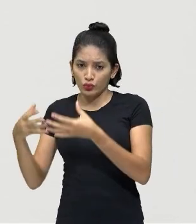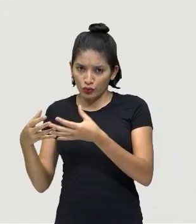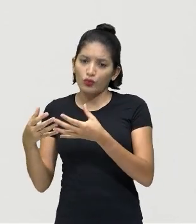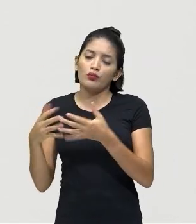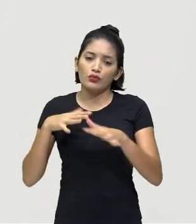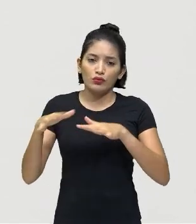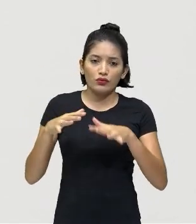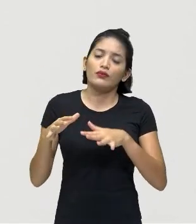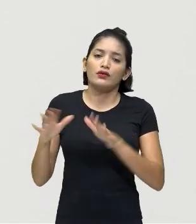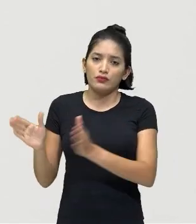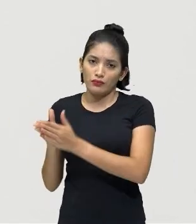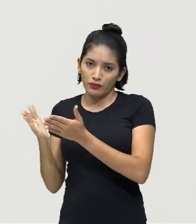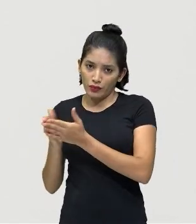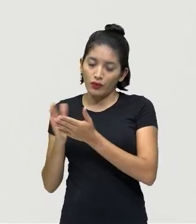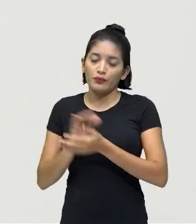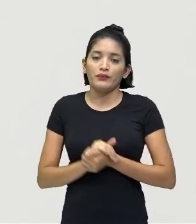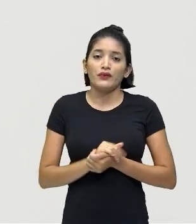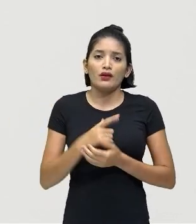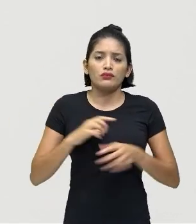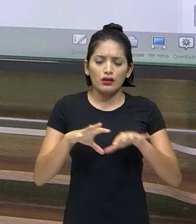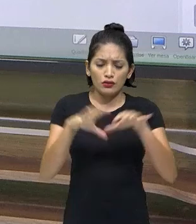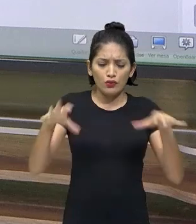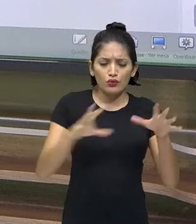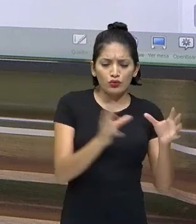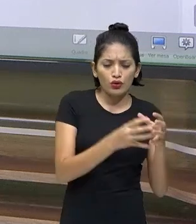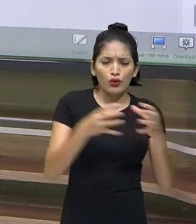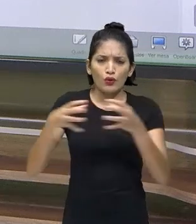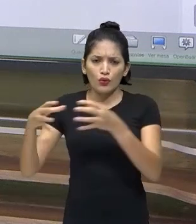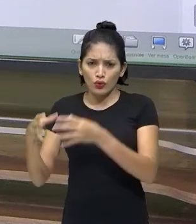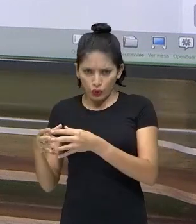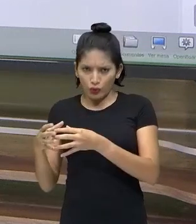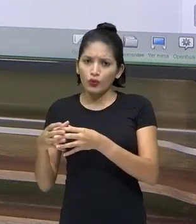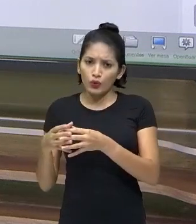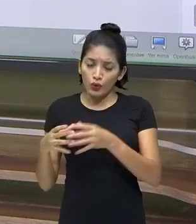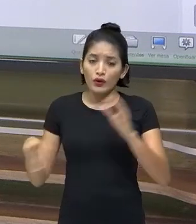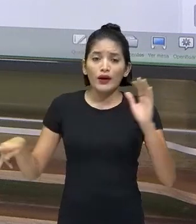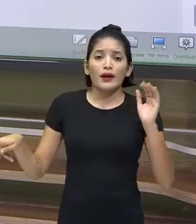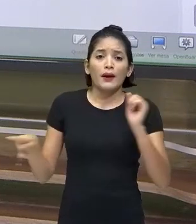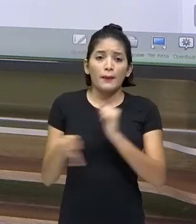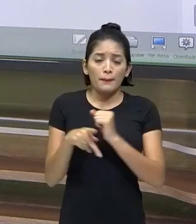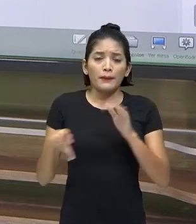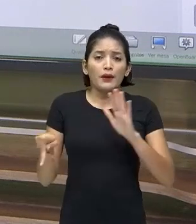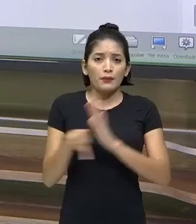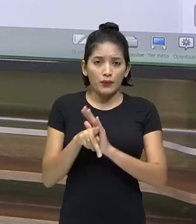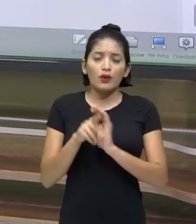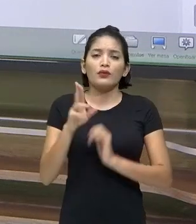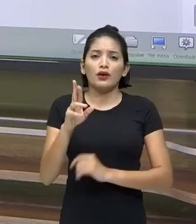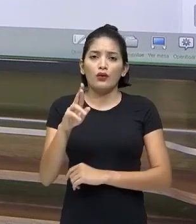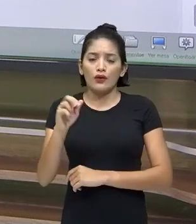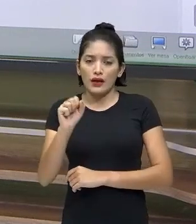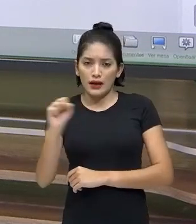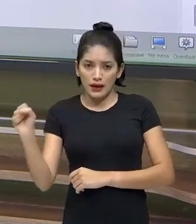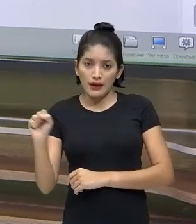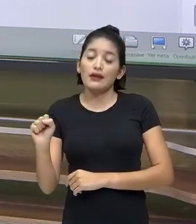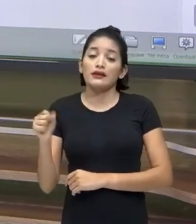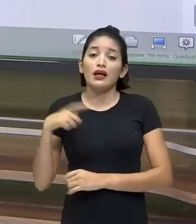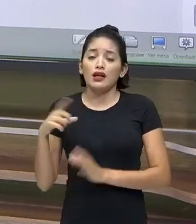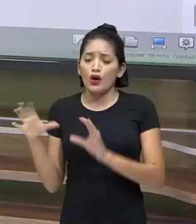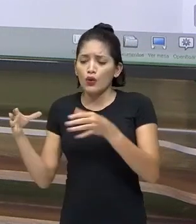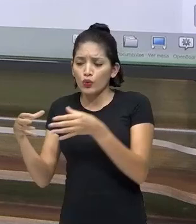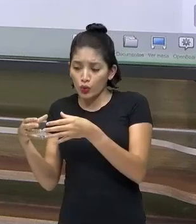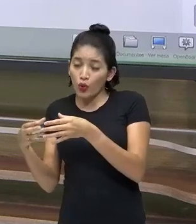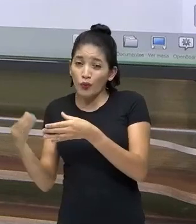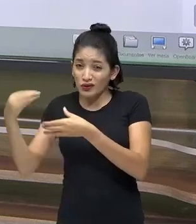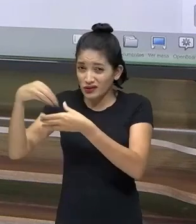bolcheviques como os mencheviques são aqueles partidos que vão ser oriundos dos sovietes, que eram aqueles pequenos grupos dentro das fábricas,